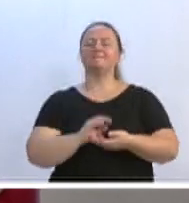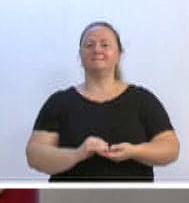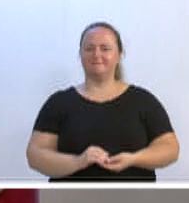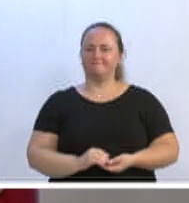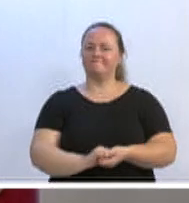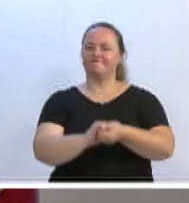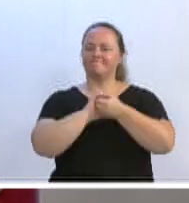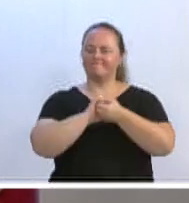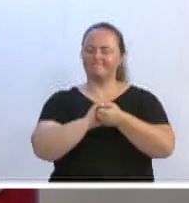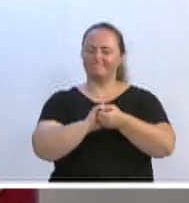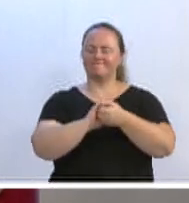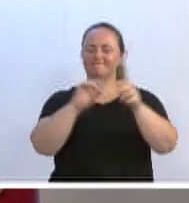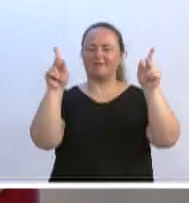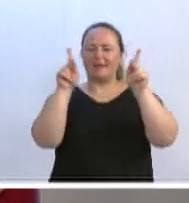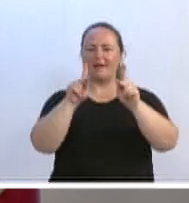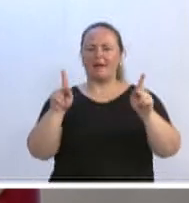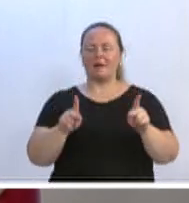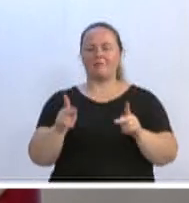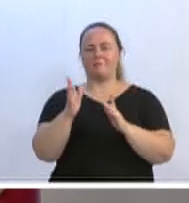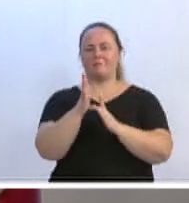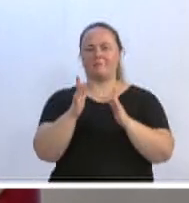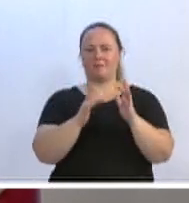com a paz do Senhor Jesus.